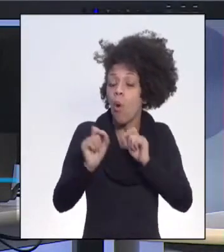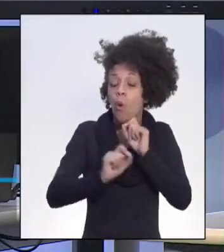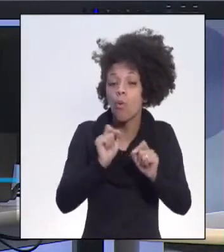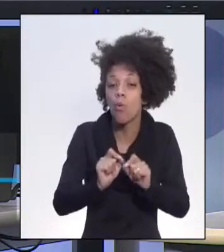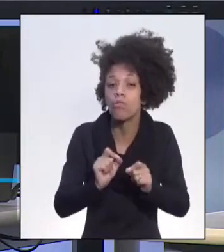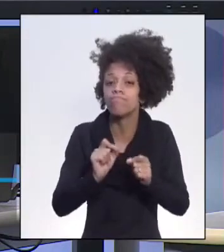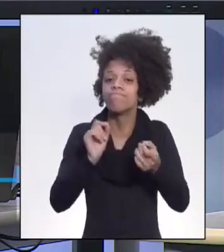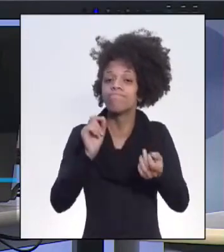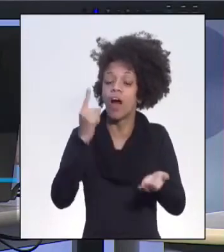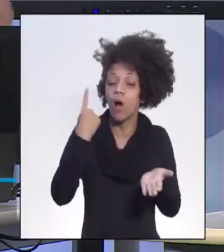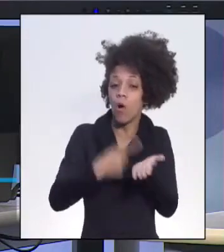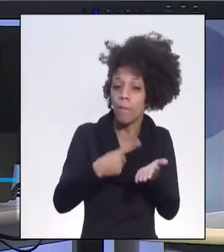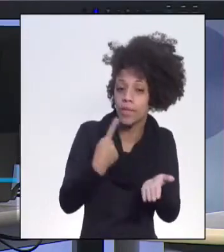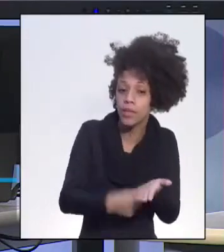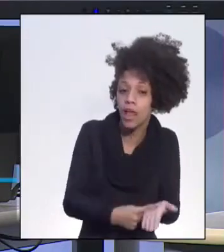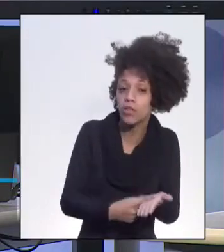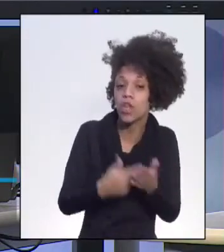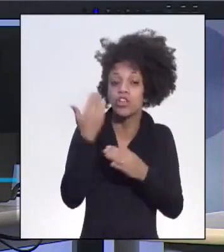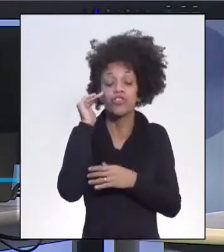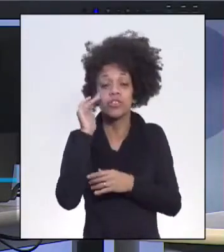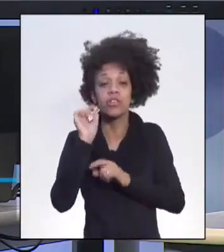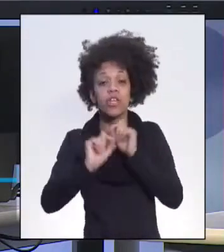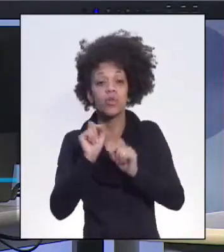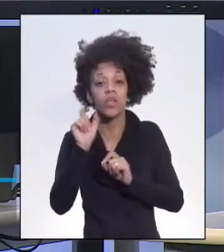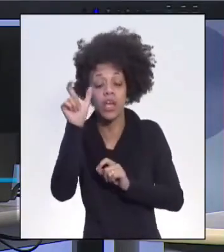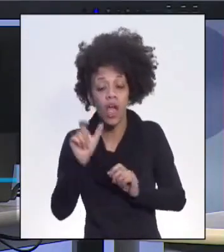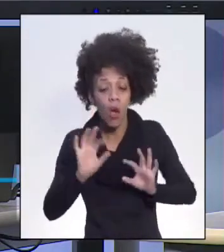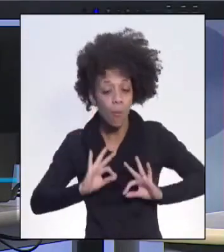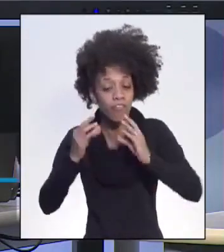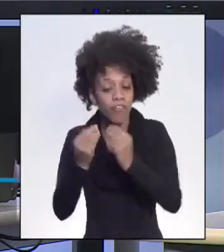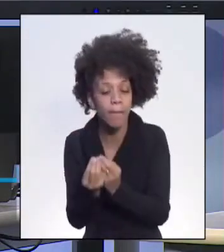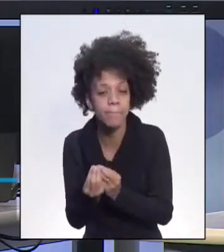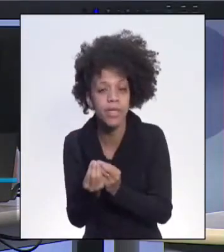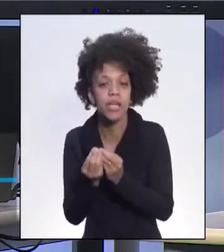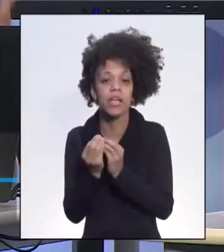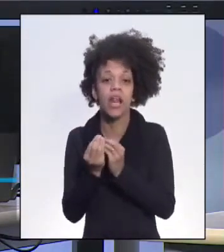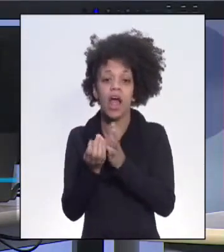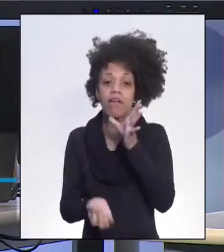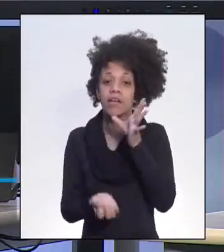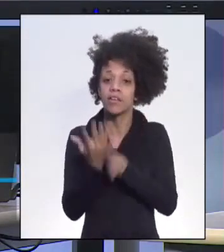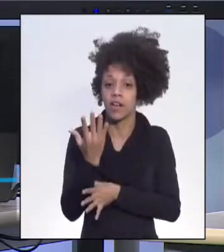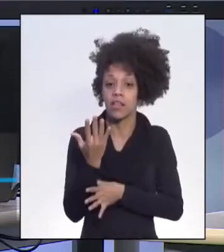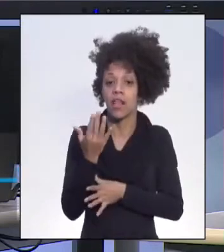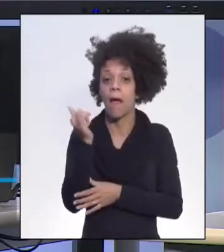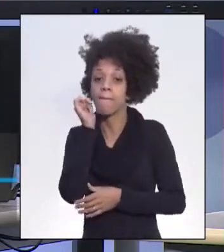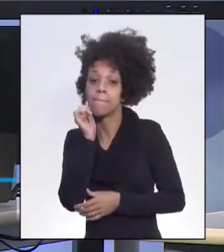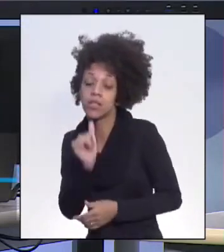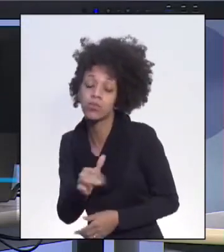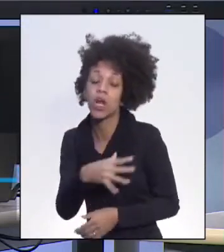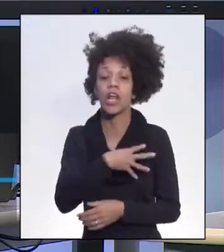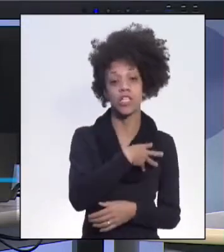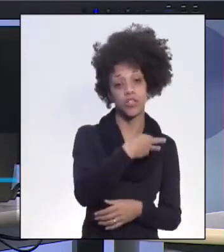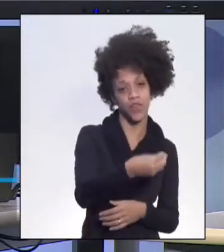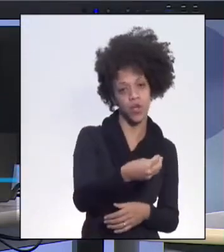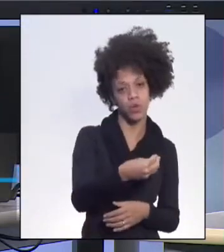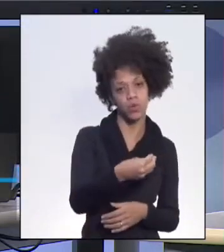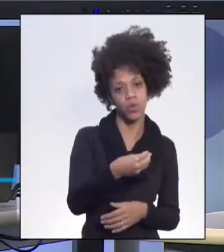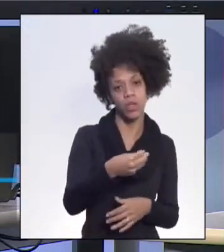cumprimento, a compreensão de que uma família é formada também pelas mulheres e seus filhos.